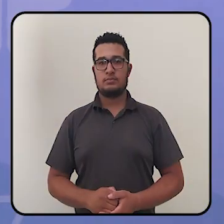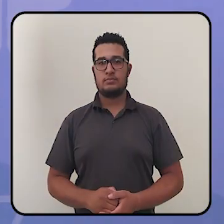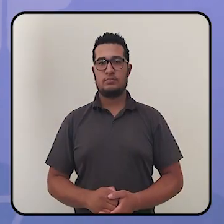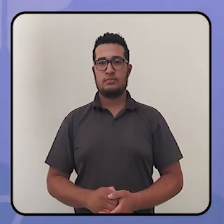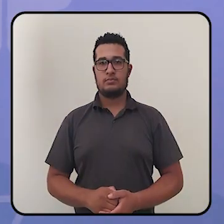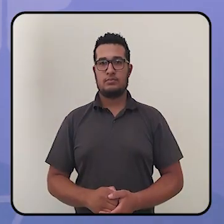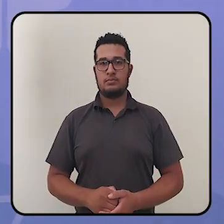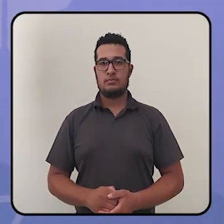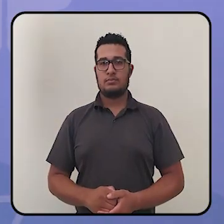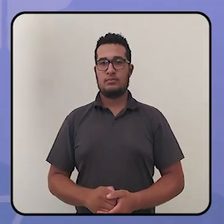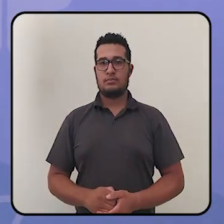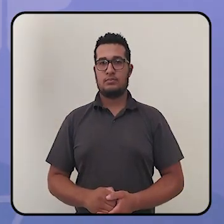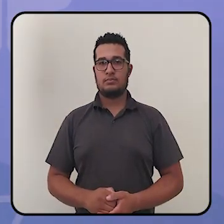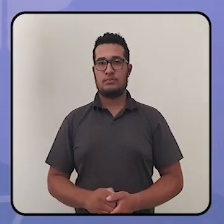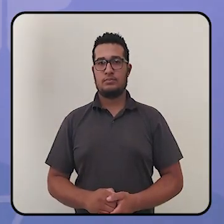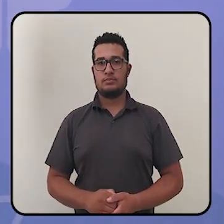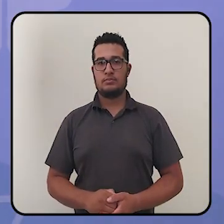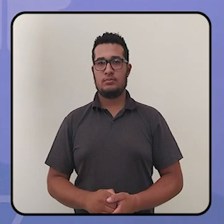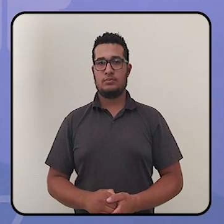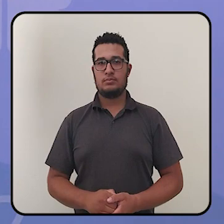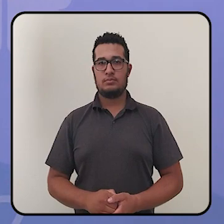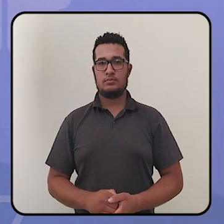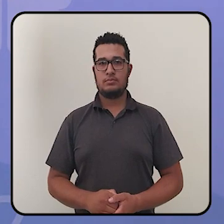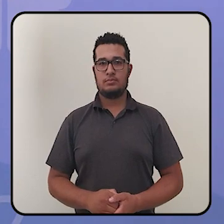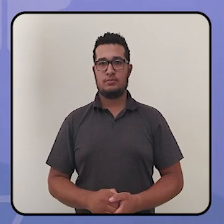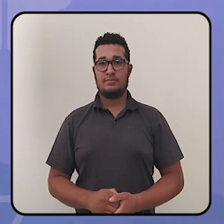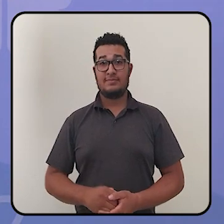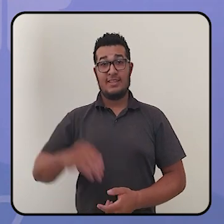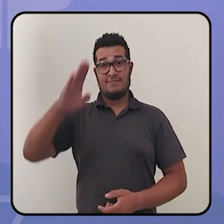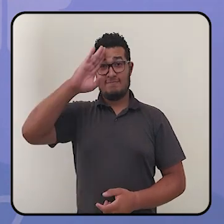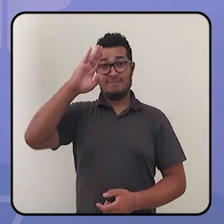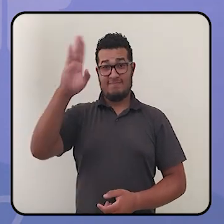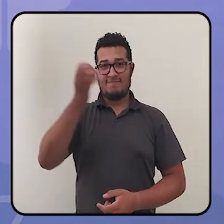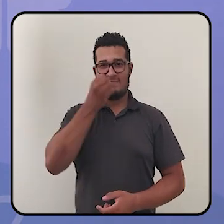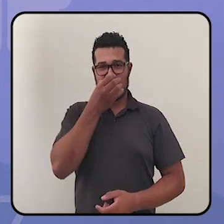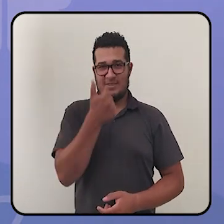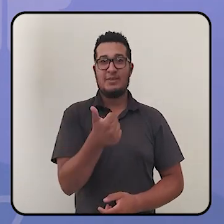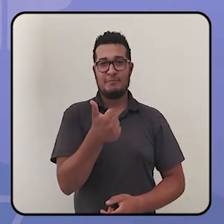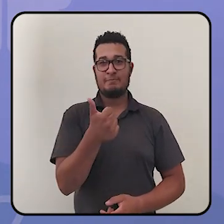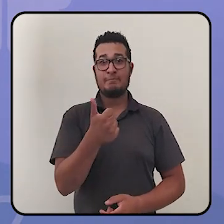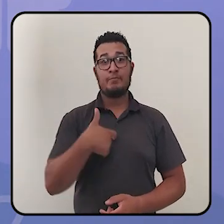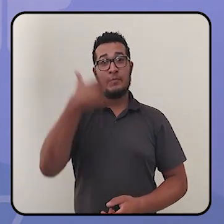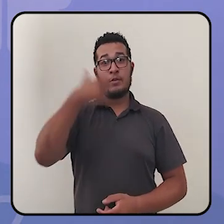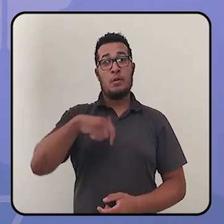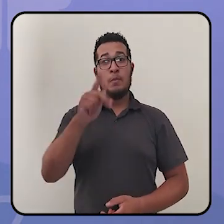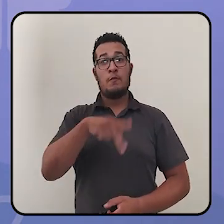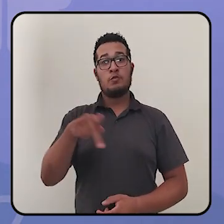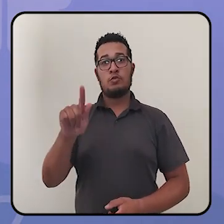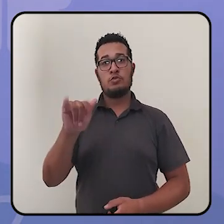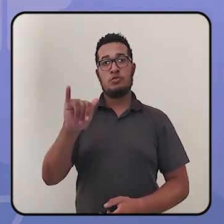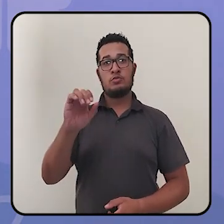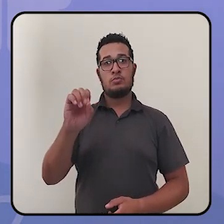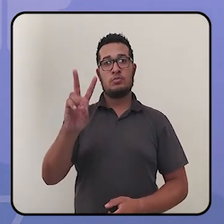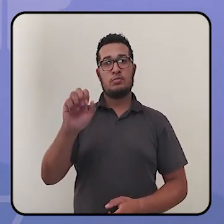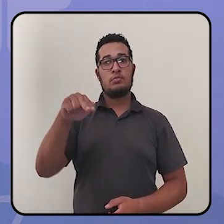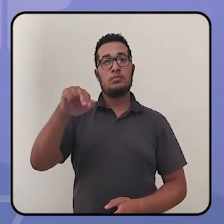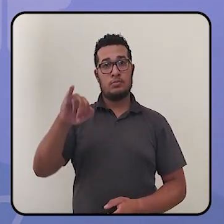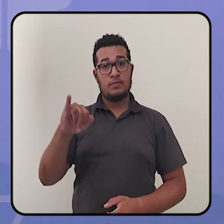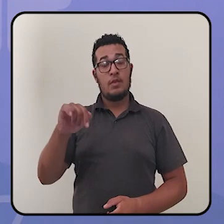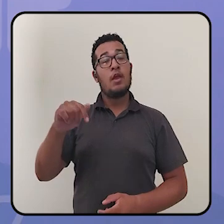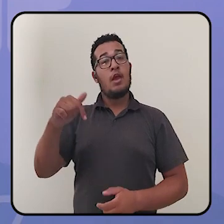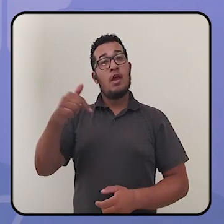Olá você, meu querido aluno do primeiro ano do ensino médio. Sou o professor Maurício de Menezes, professor de História,